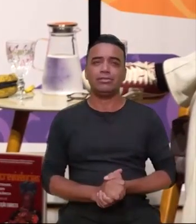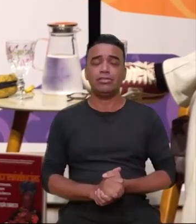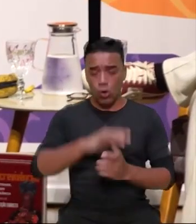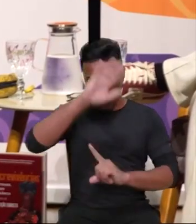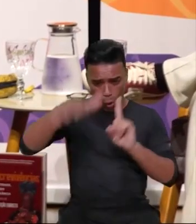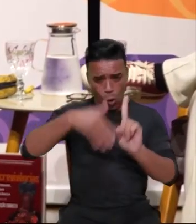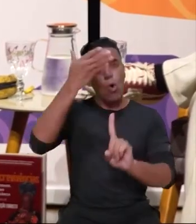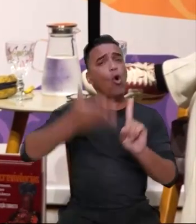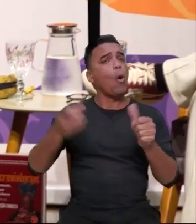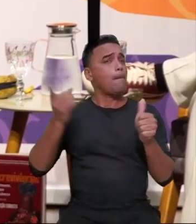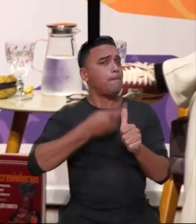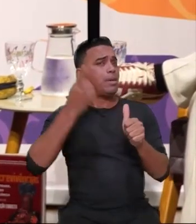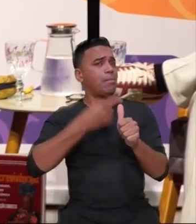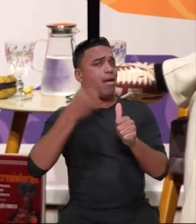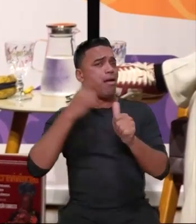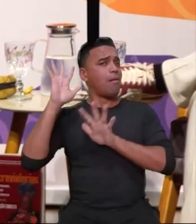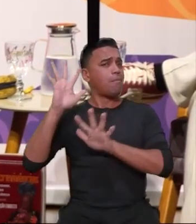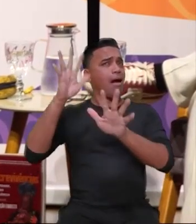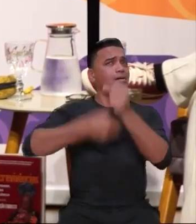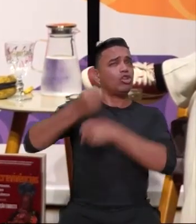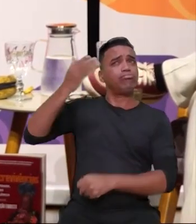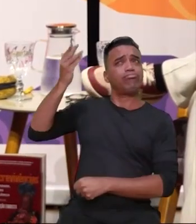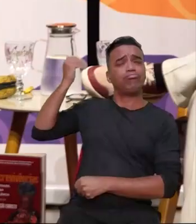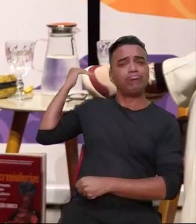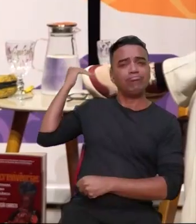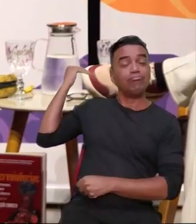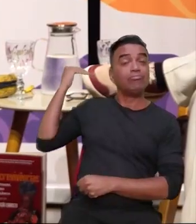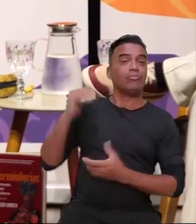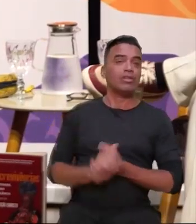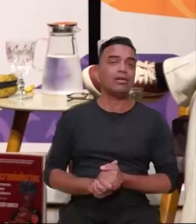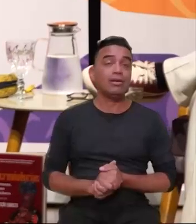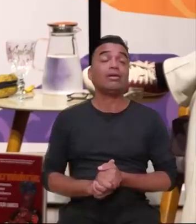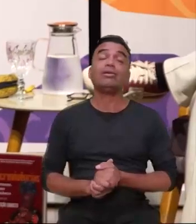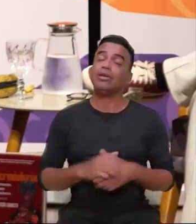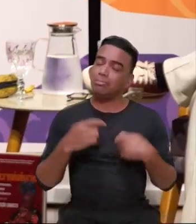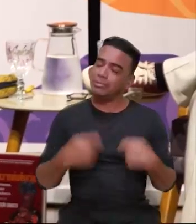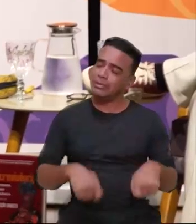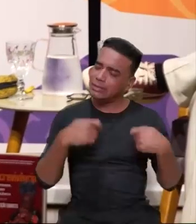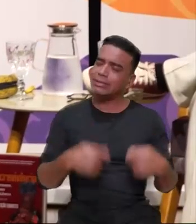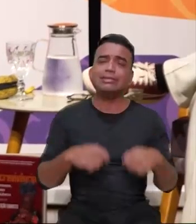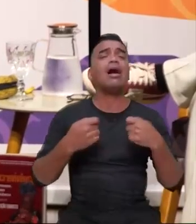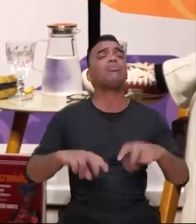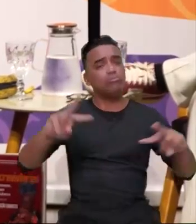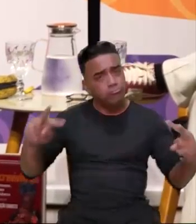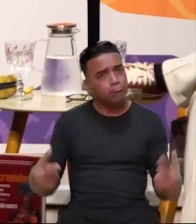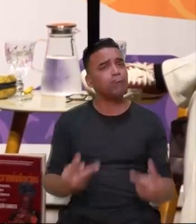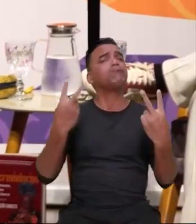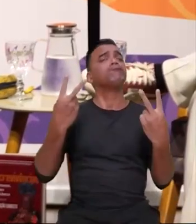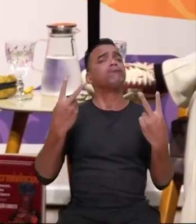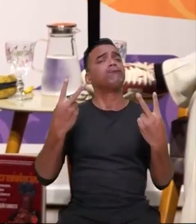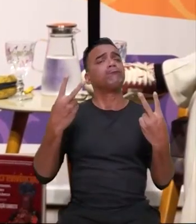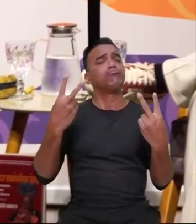honrou a nossa primeira marcha, e não podemos deixar de